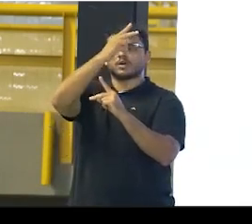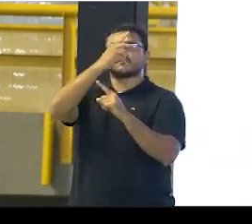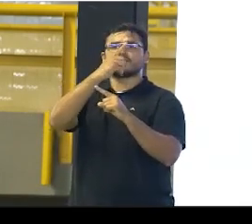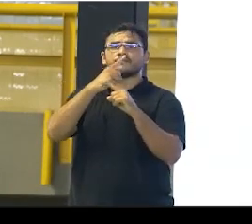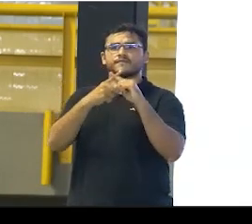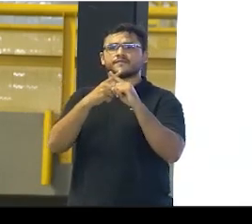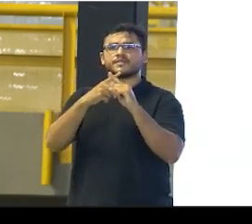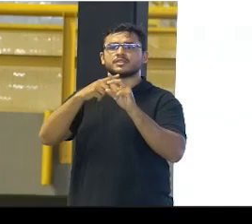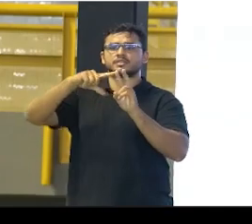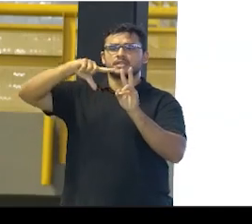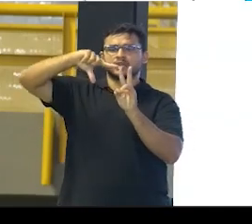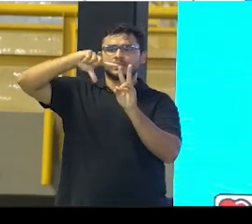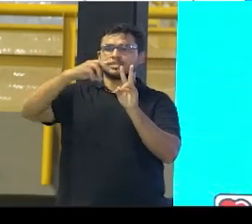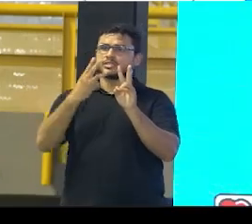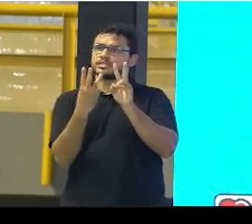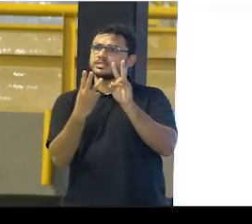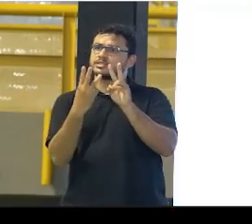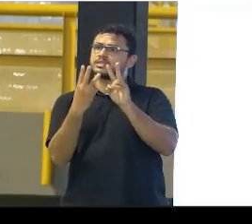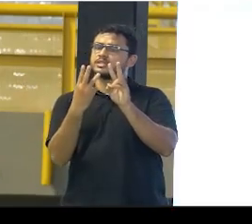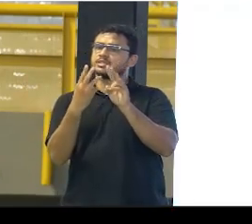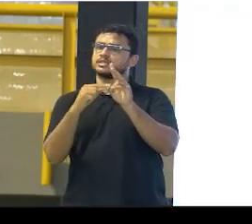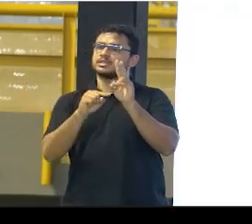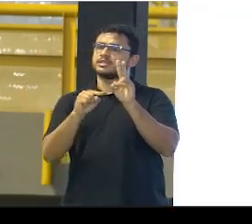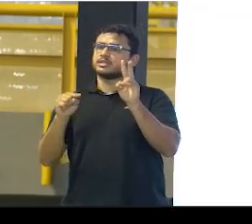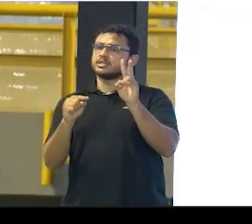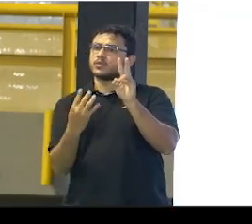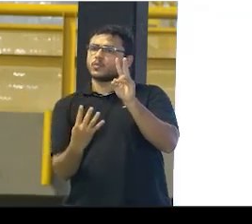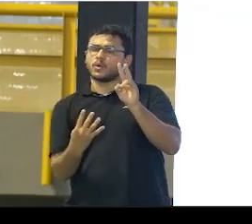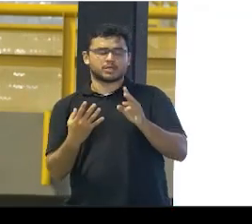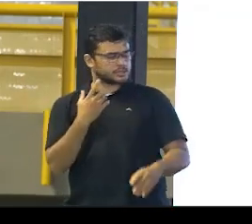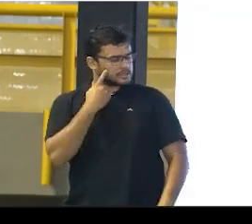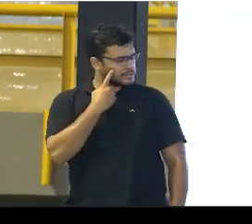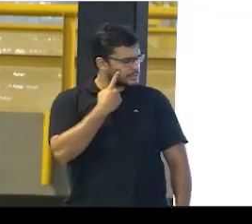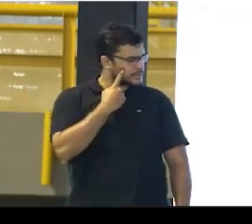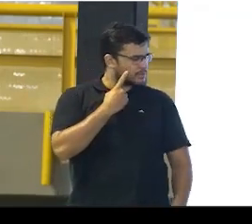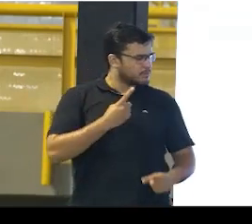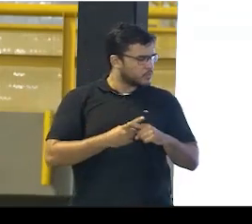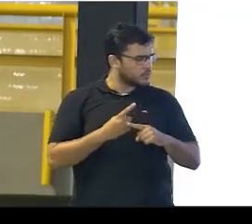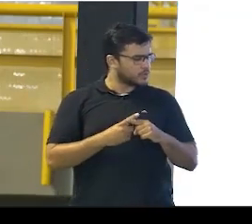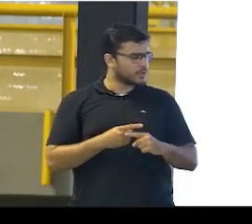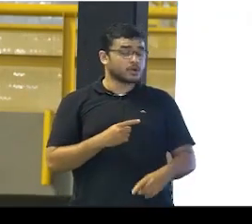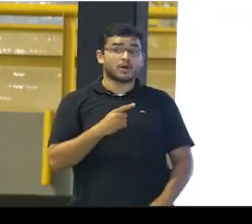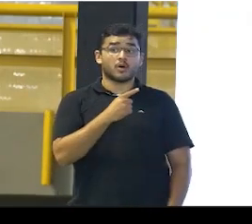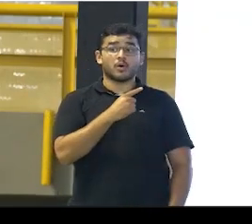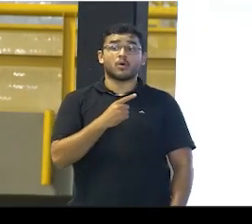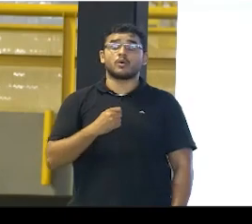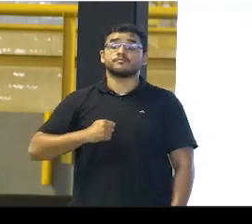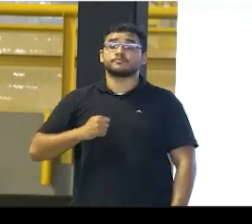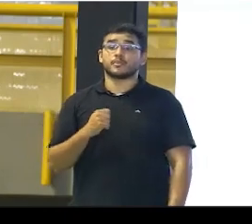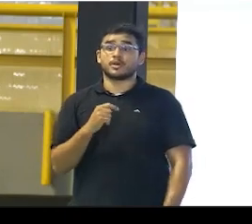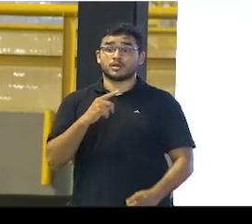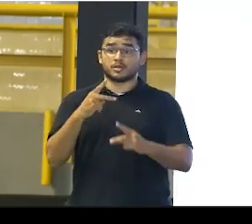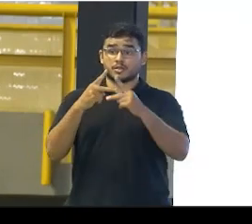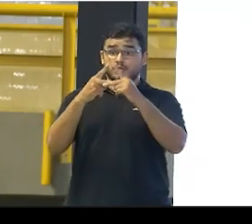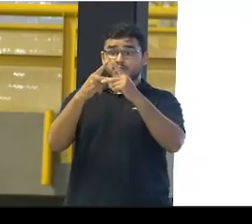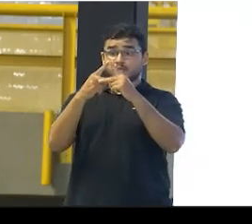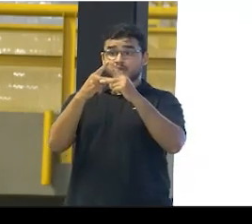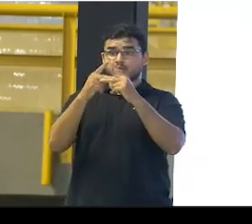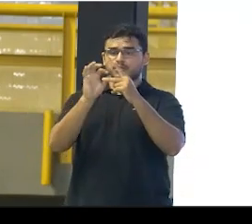tivesse os 4 lados iguais e os 4 ângulos iguais, ele ganhava um nome especial,